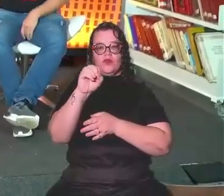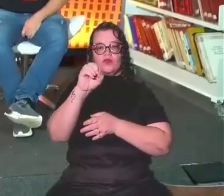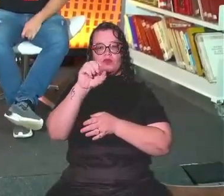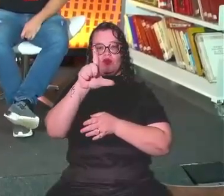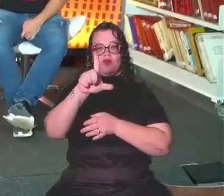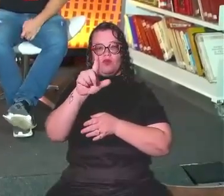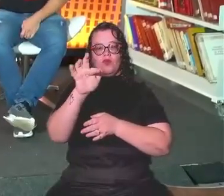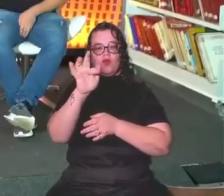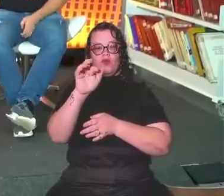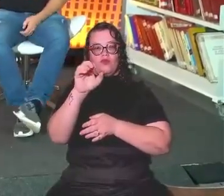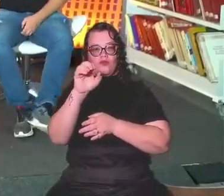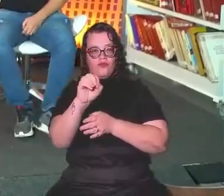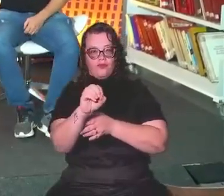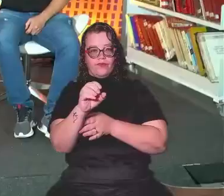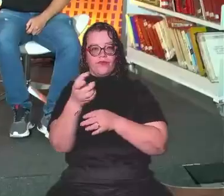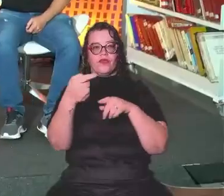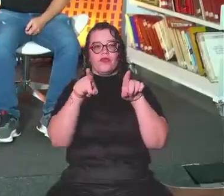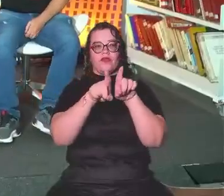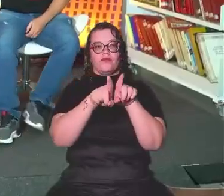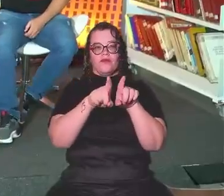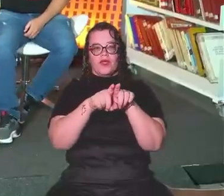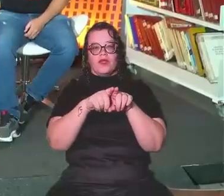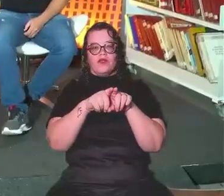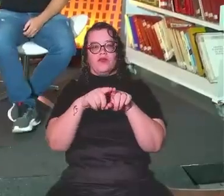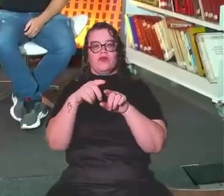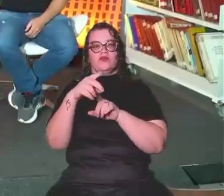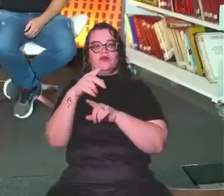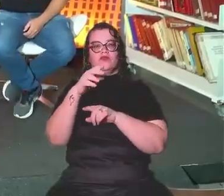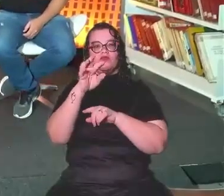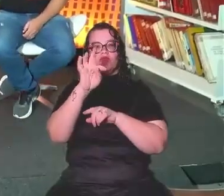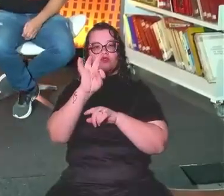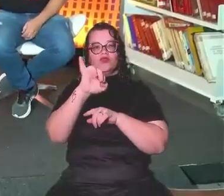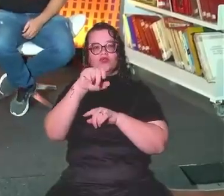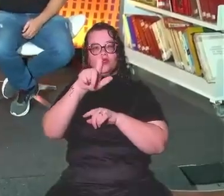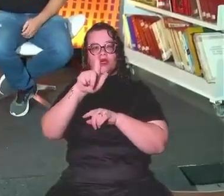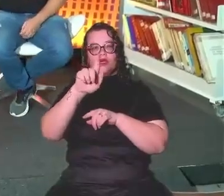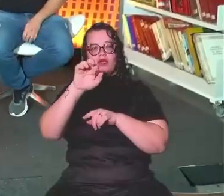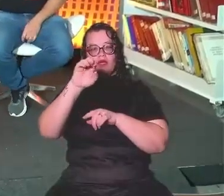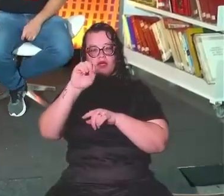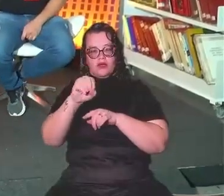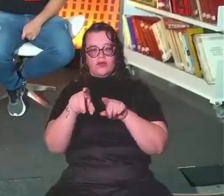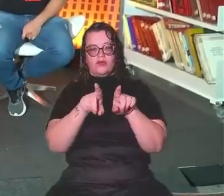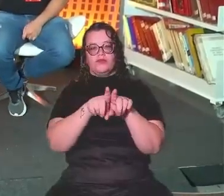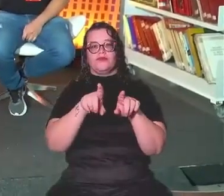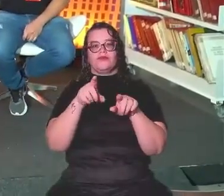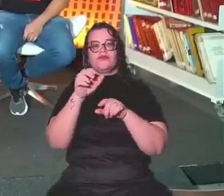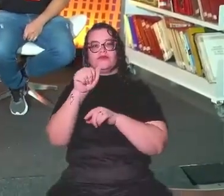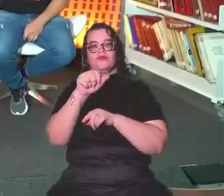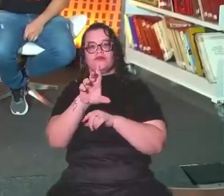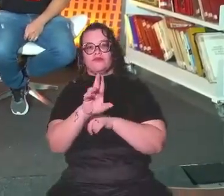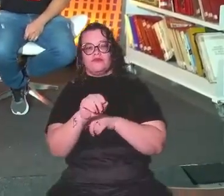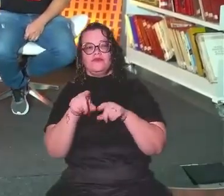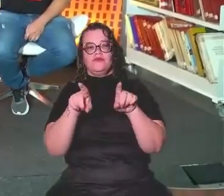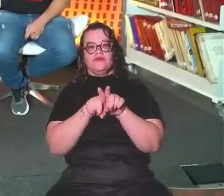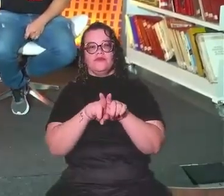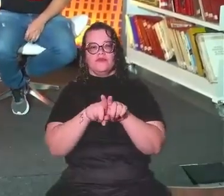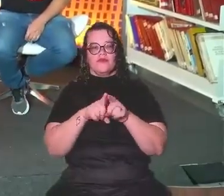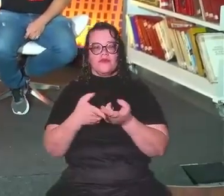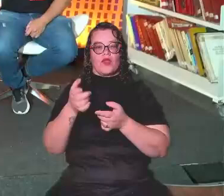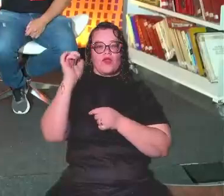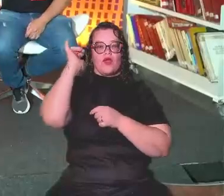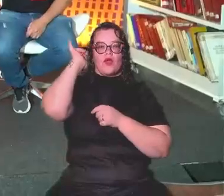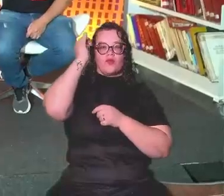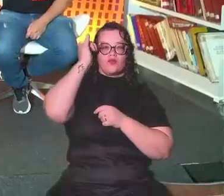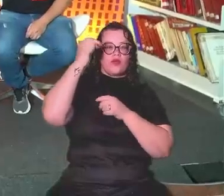Há um pequeno tablado onde 3 cadeiras foram dispostas, intercaladas por 2 mesinhas que carregam garrafas de água e livros. De trás